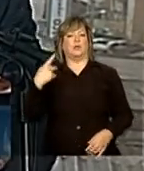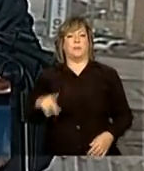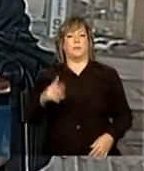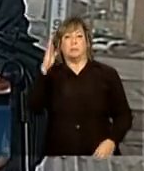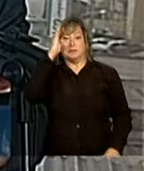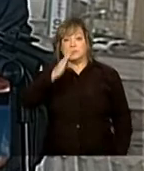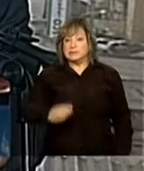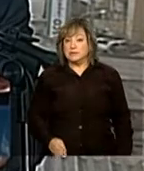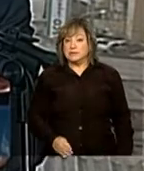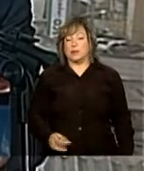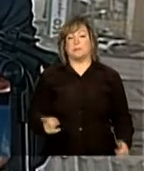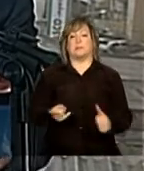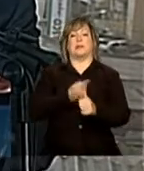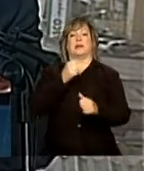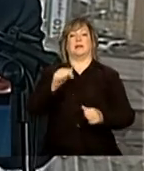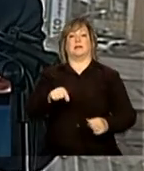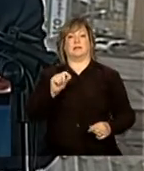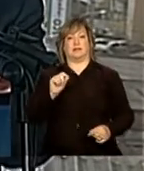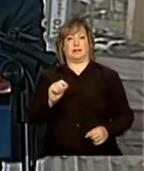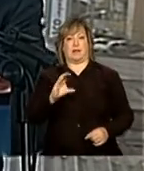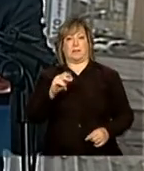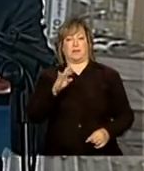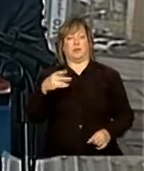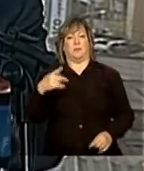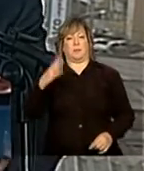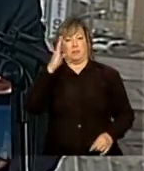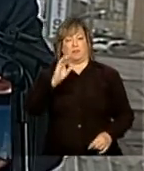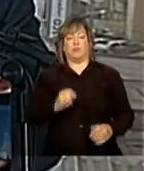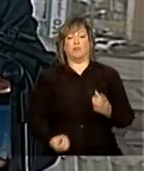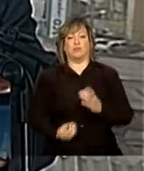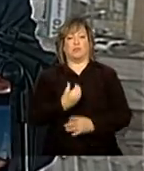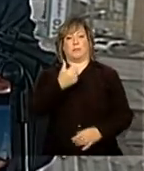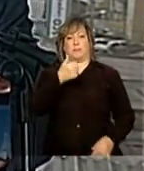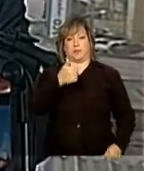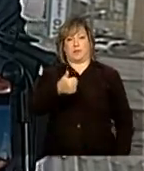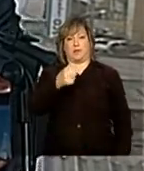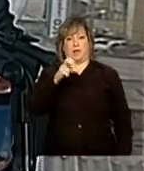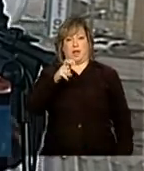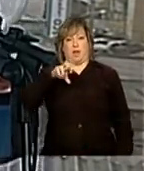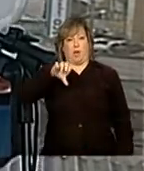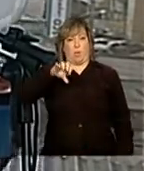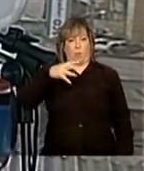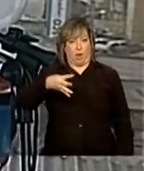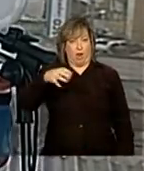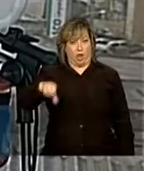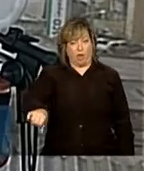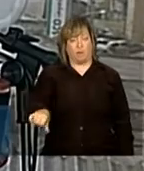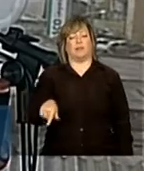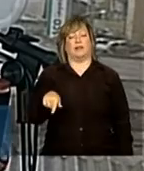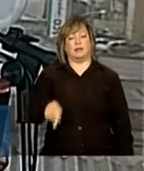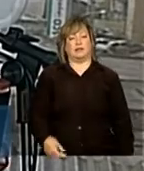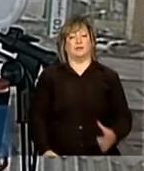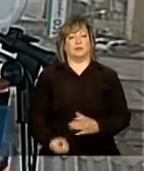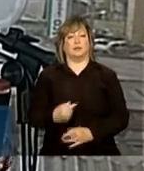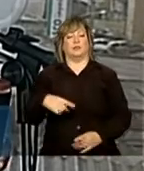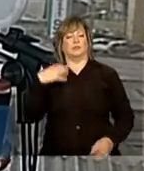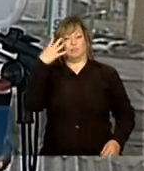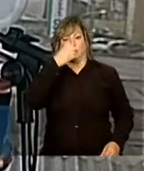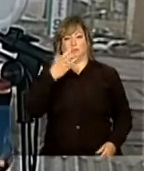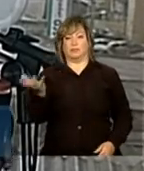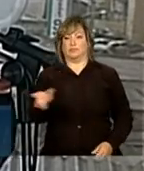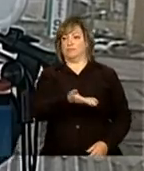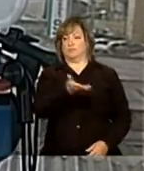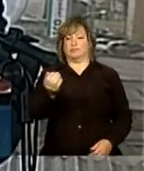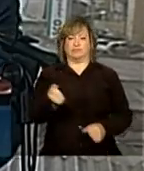do nosso país, fundada em 1549. Esta bela obra marca, sem sombra de